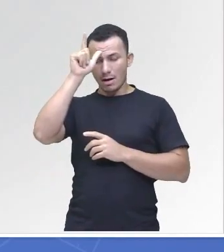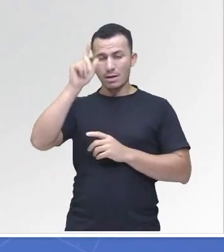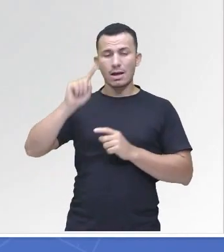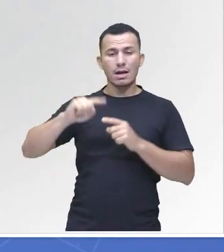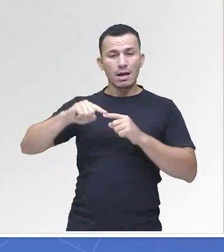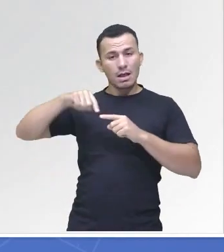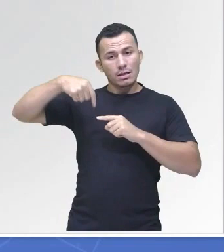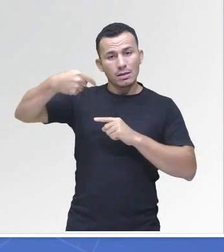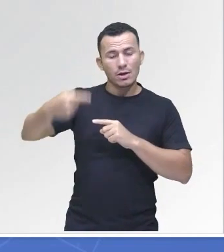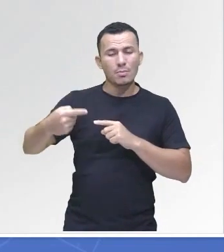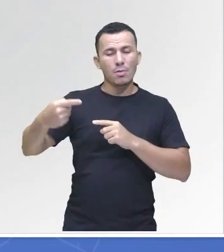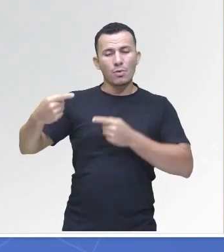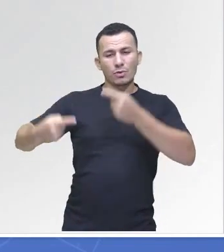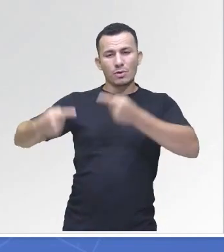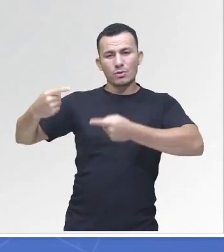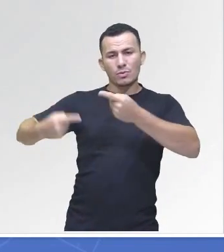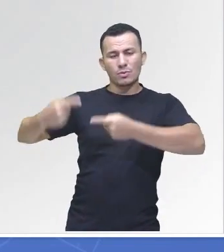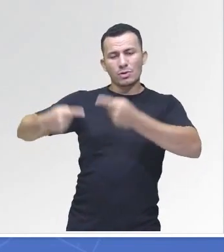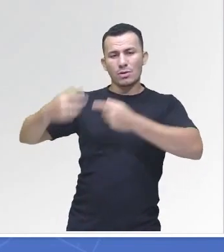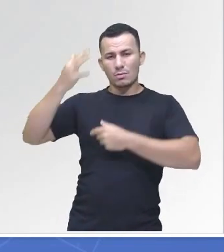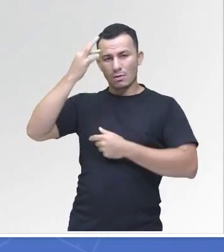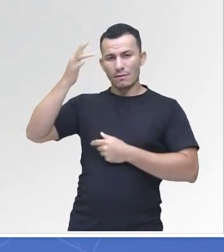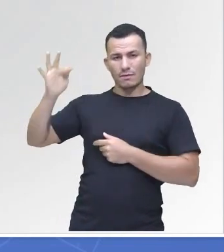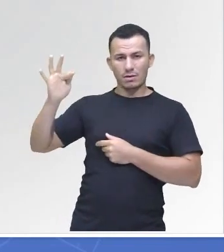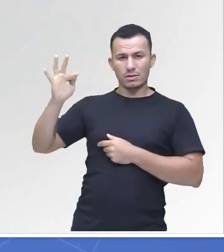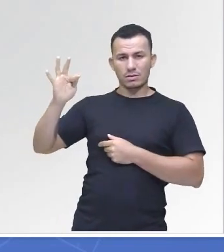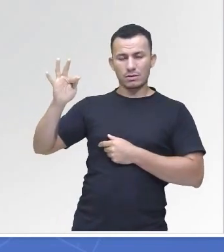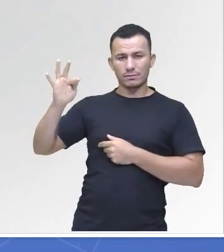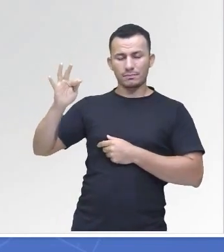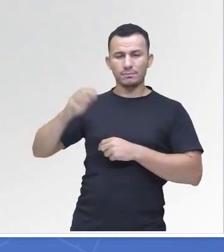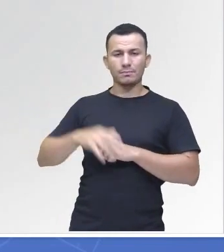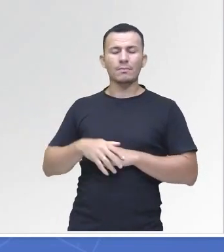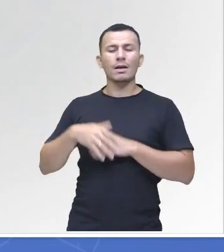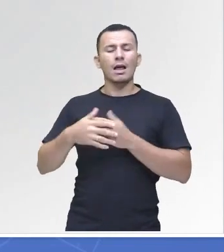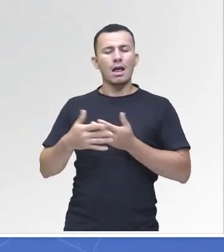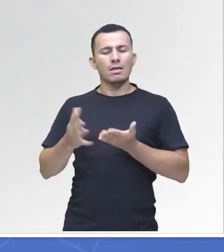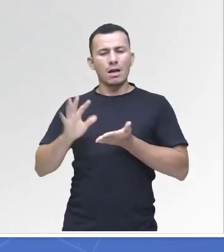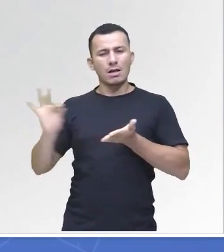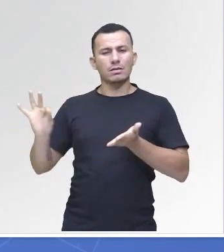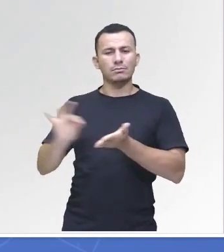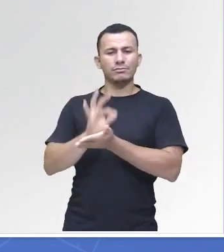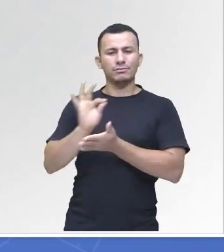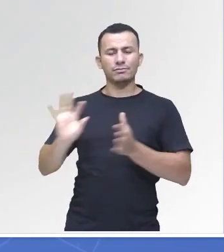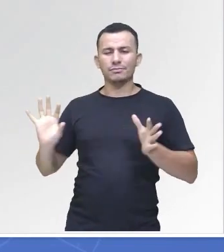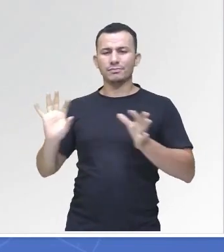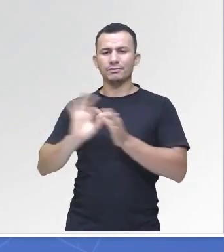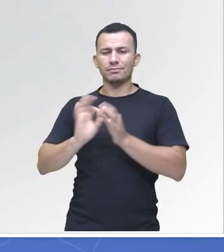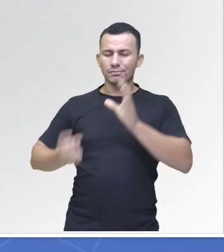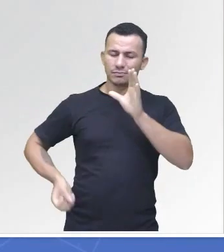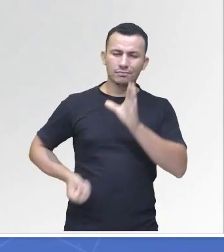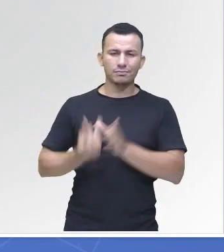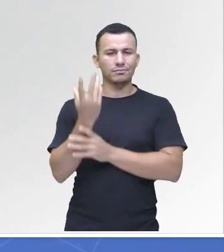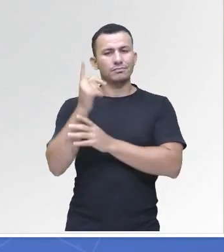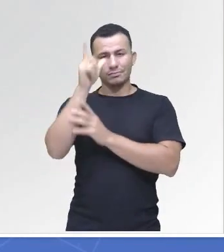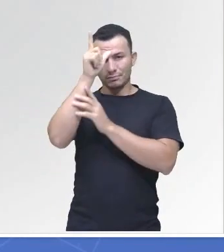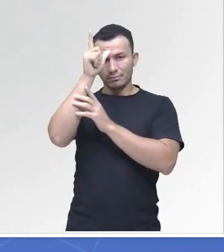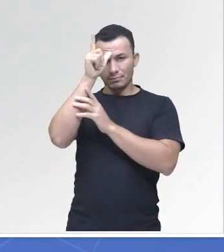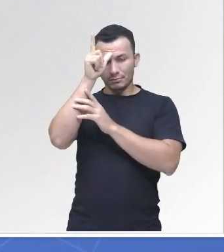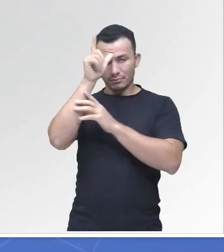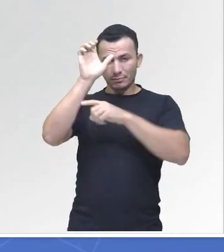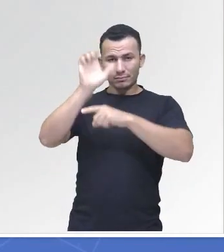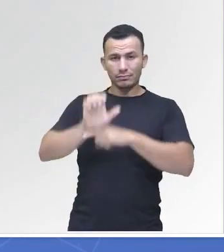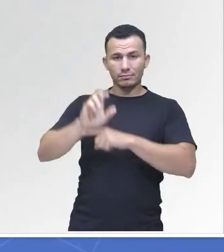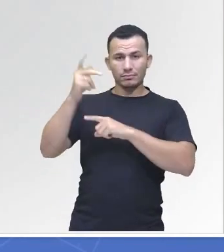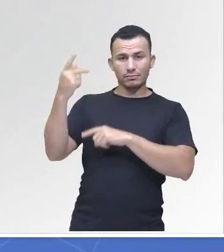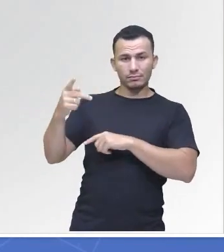uma guerra com a França. E a declaração de unificação da Alemanha, o nascimento da Alemanha enquanto Estado,